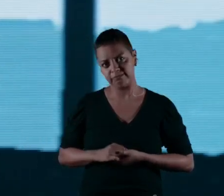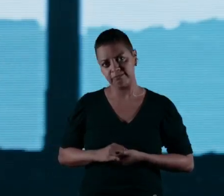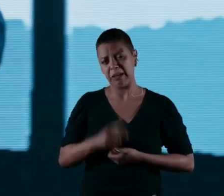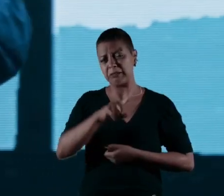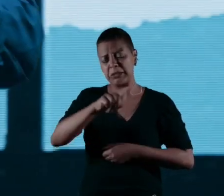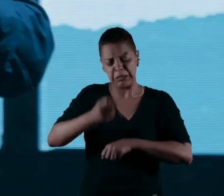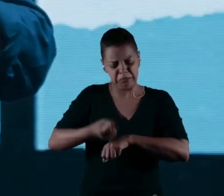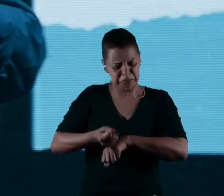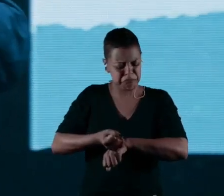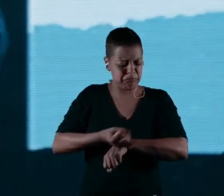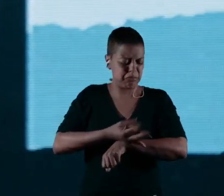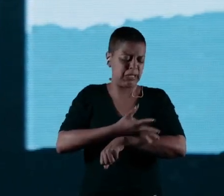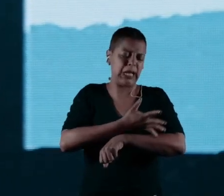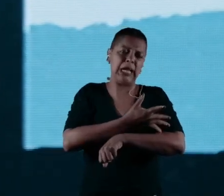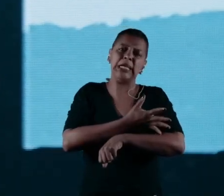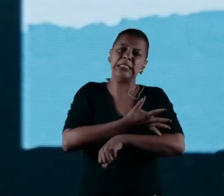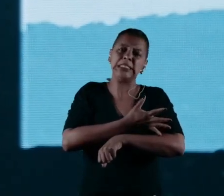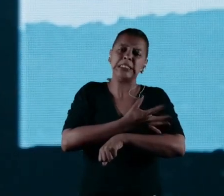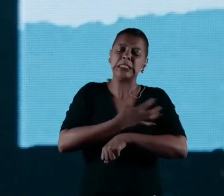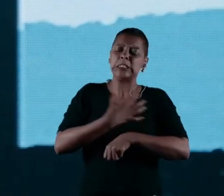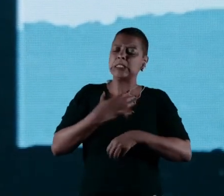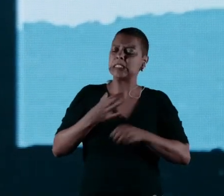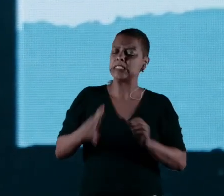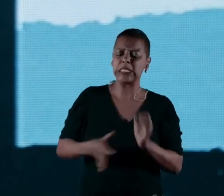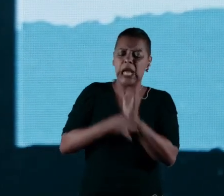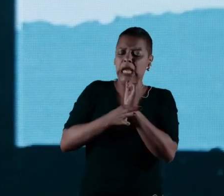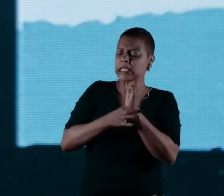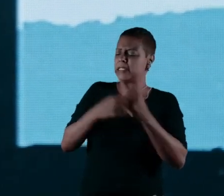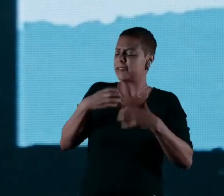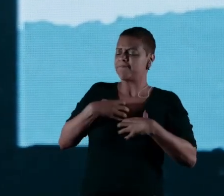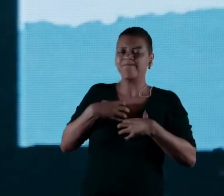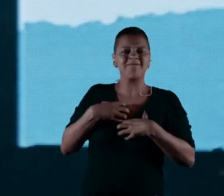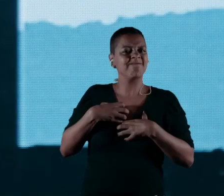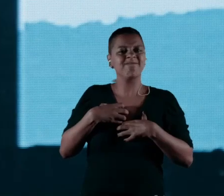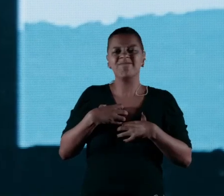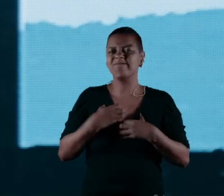emocionalmente abalada porque você está inseguro ou insegura,